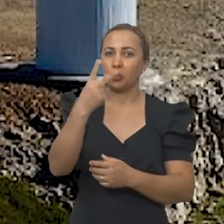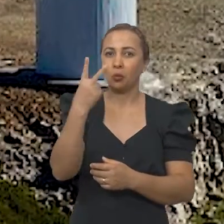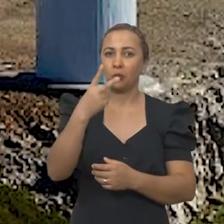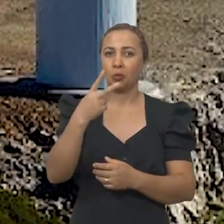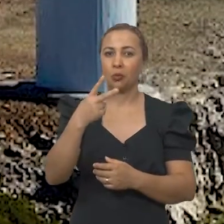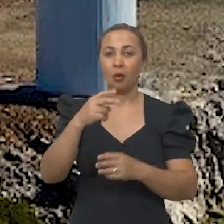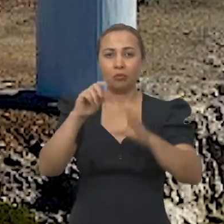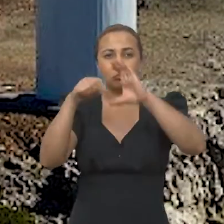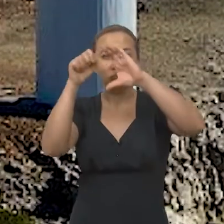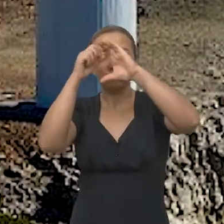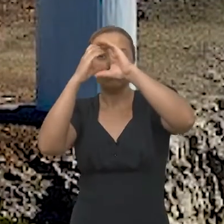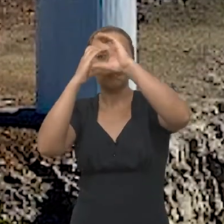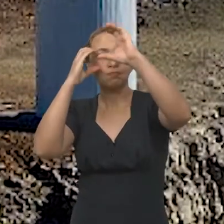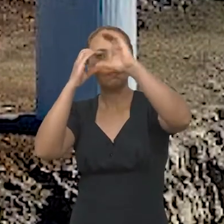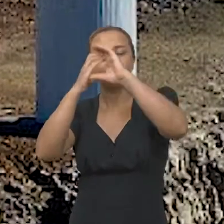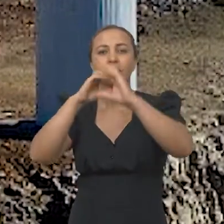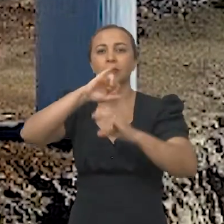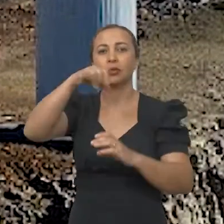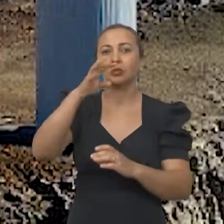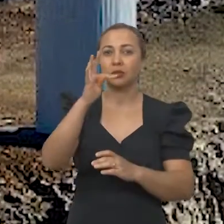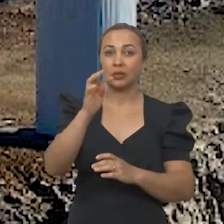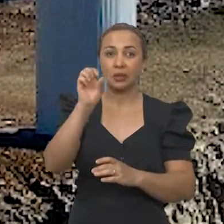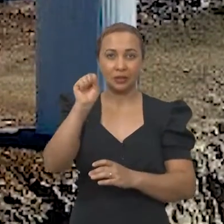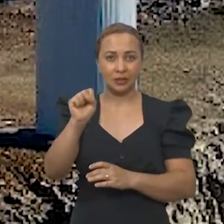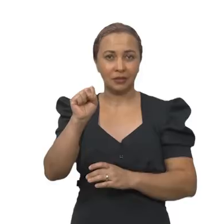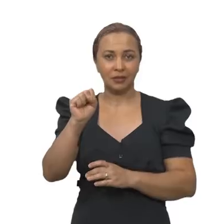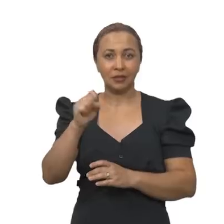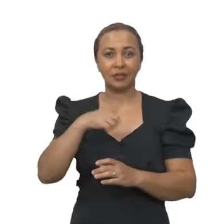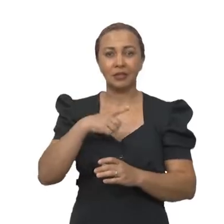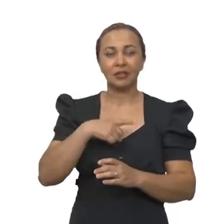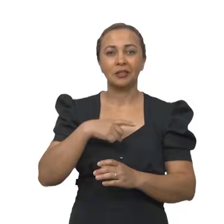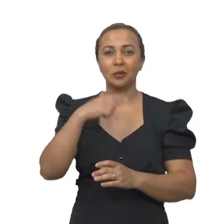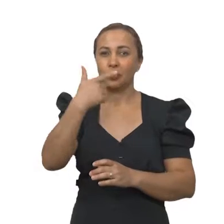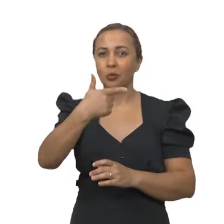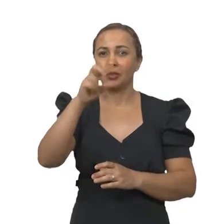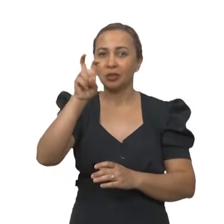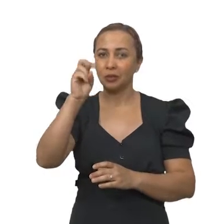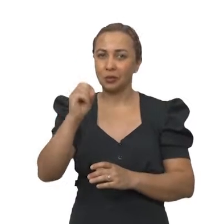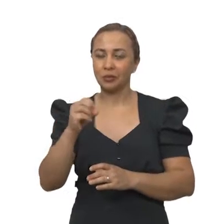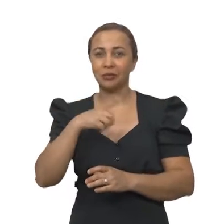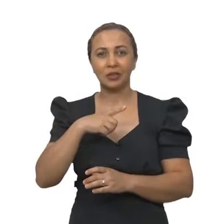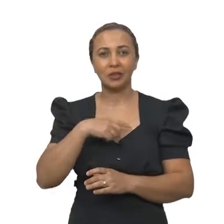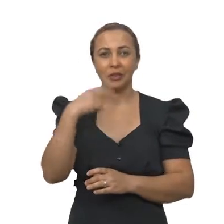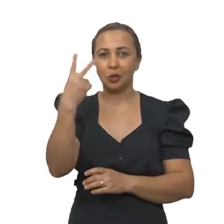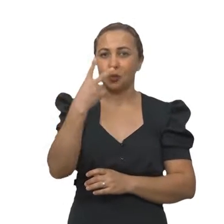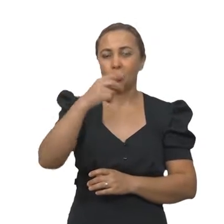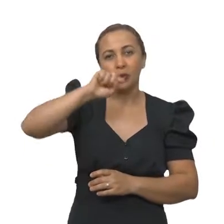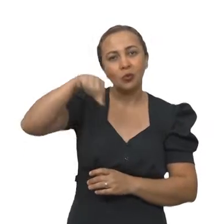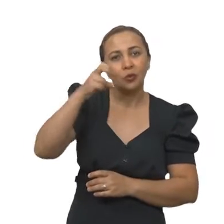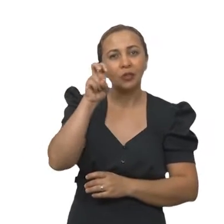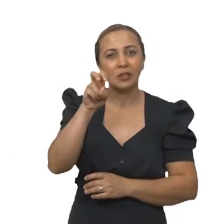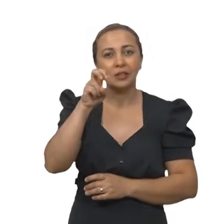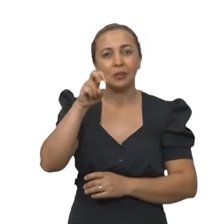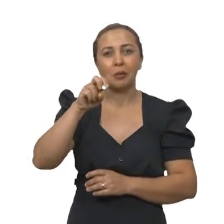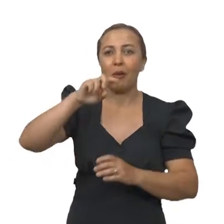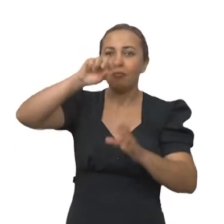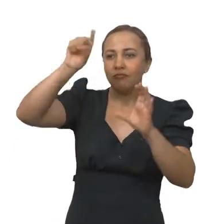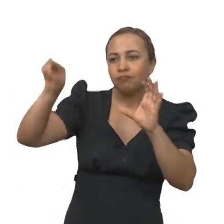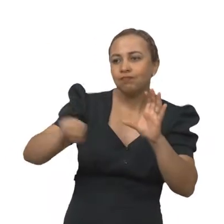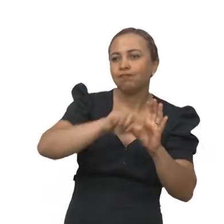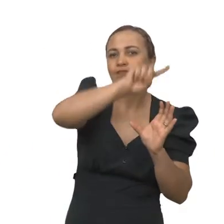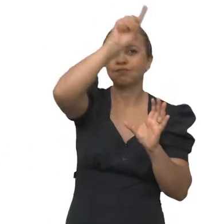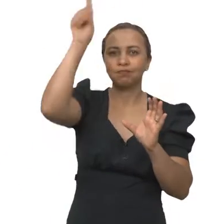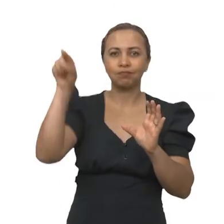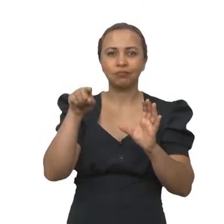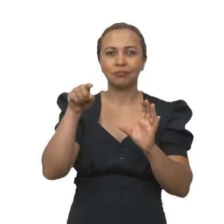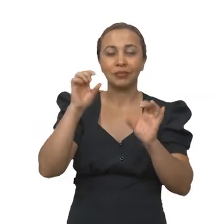com 2 telescópios, sendo o principal o JST T250. Ele tem 2,5 metros